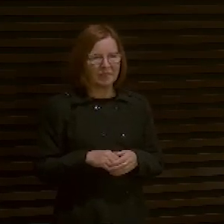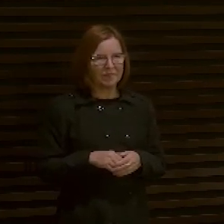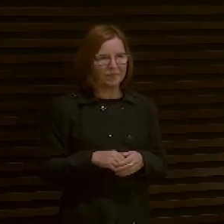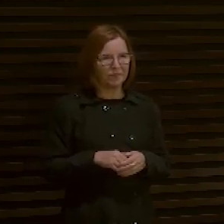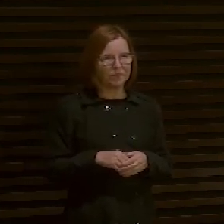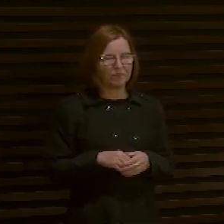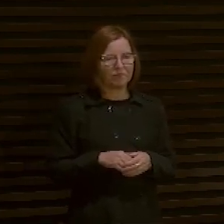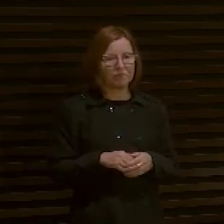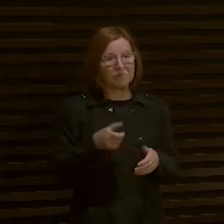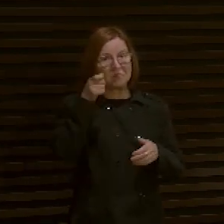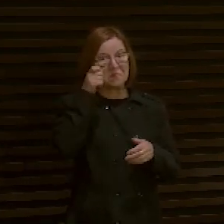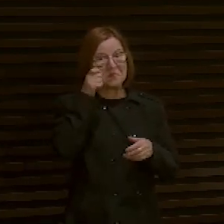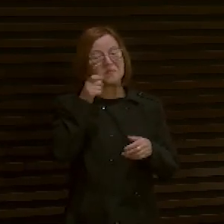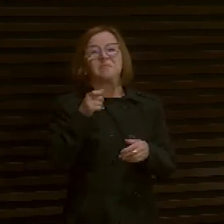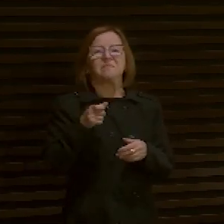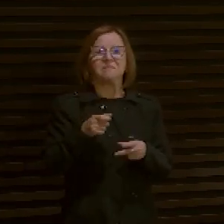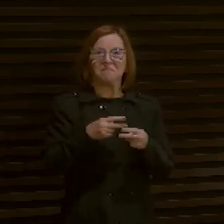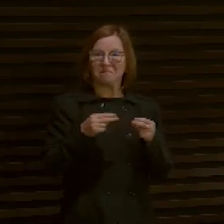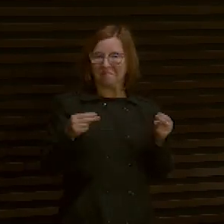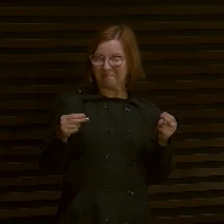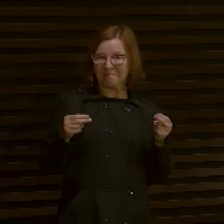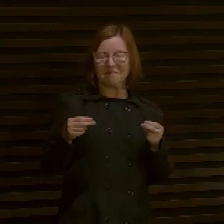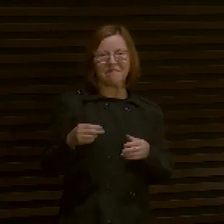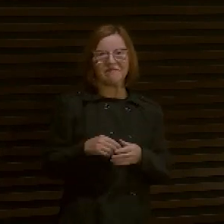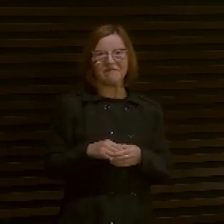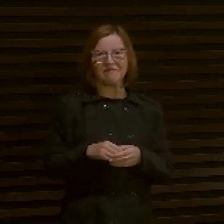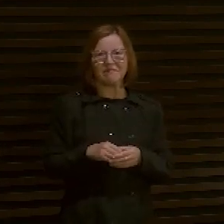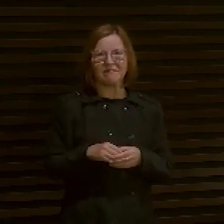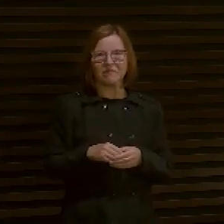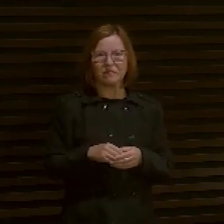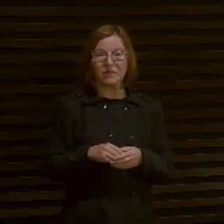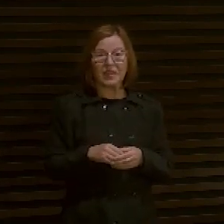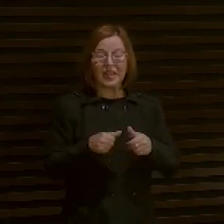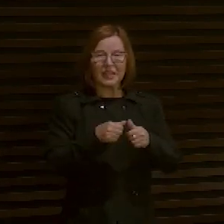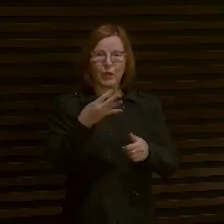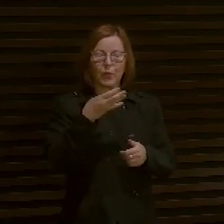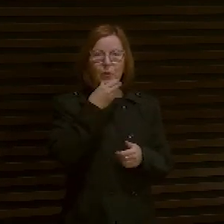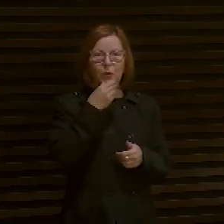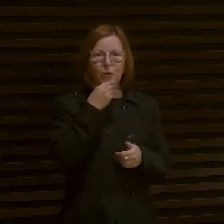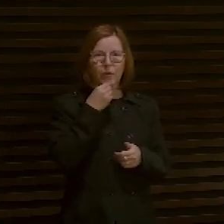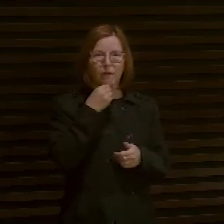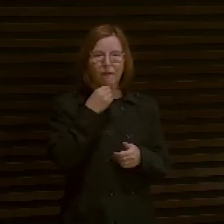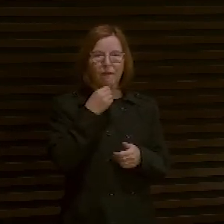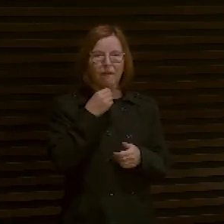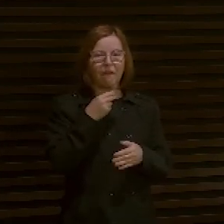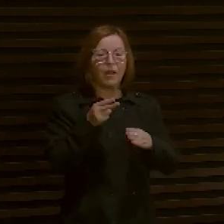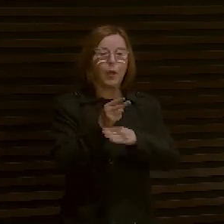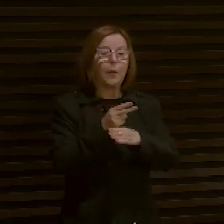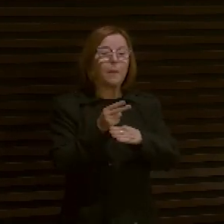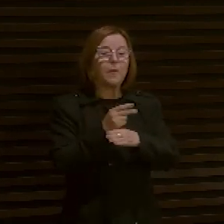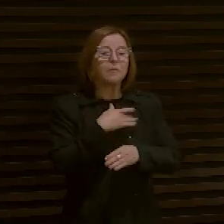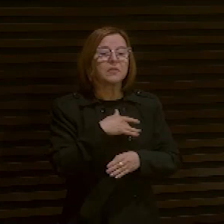Uma outra coisa interessante é o seguinte: esses leprosos, eles foram buscar misericórdia nos